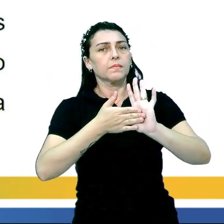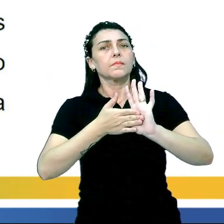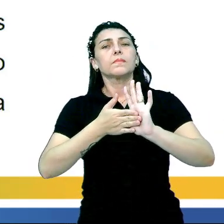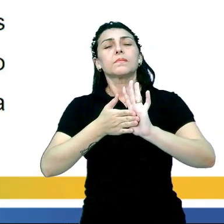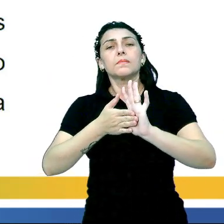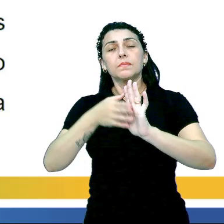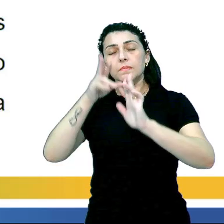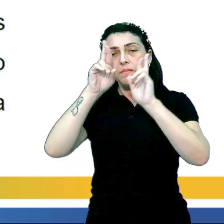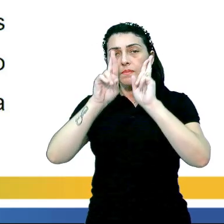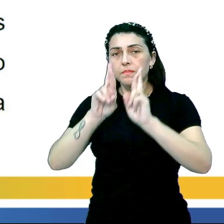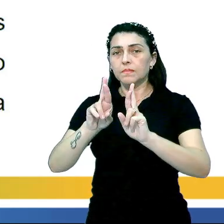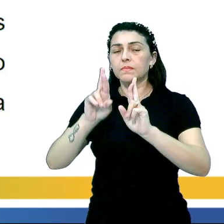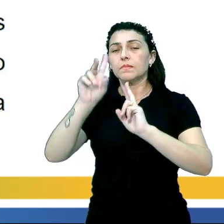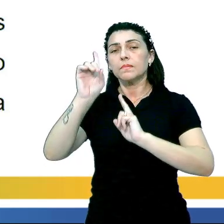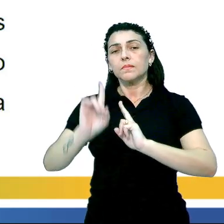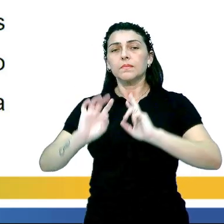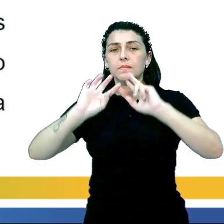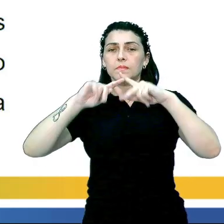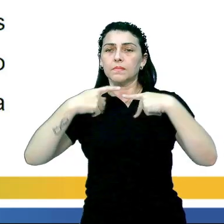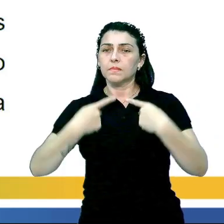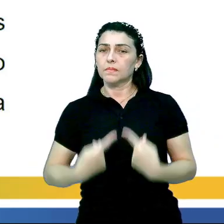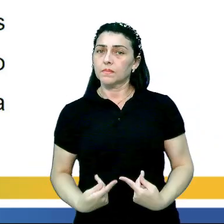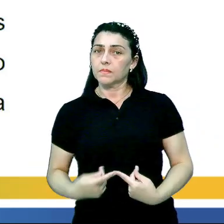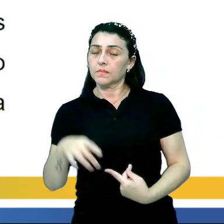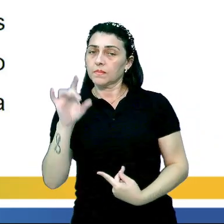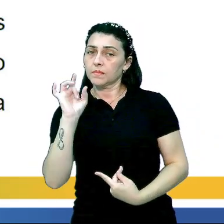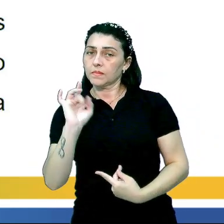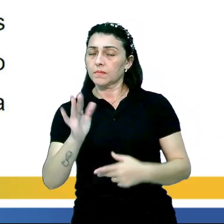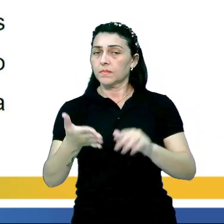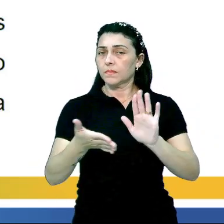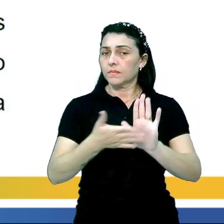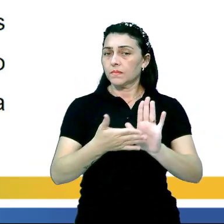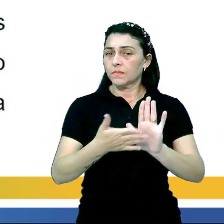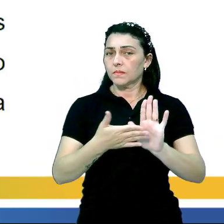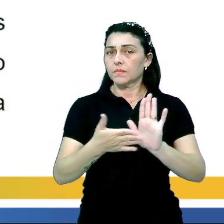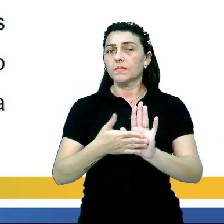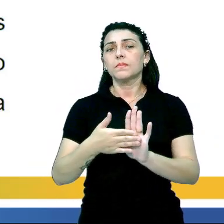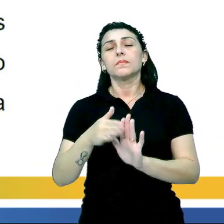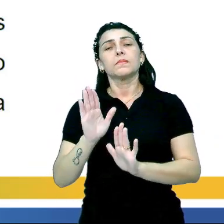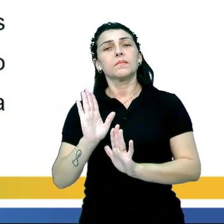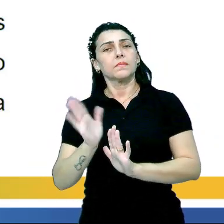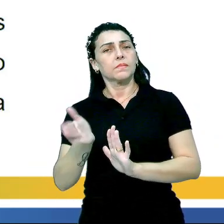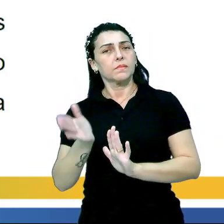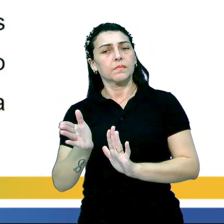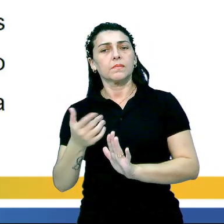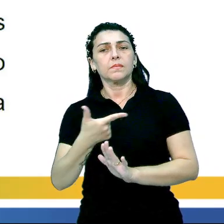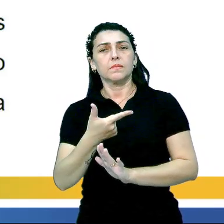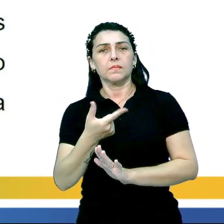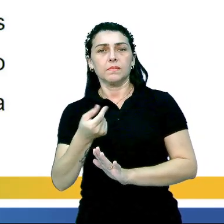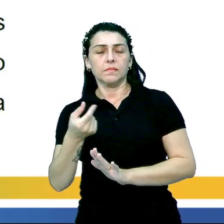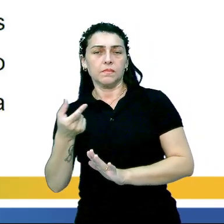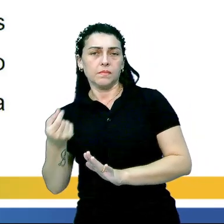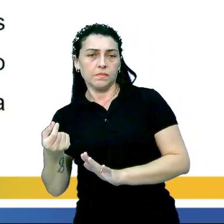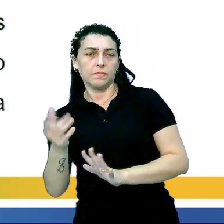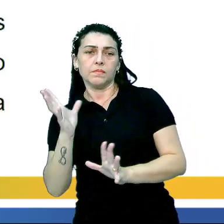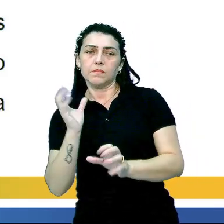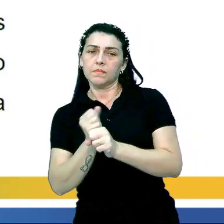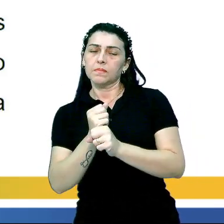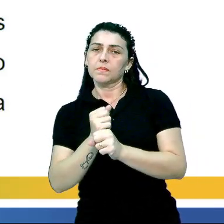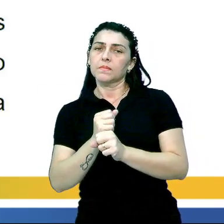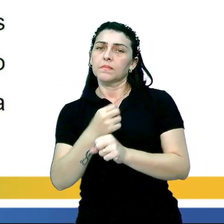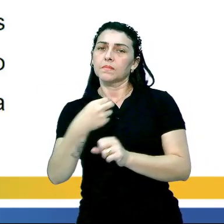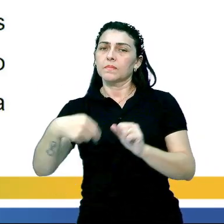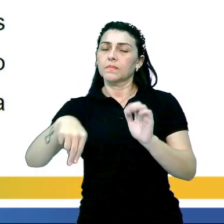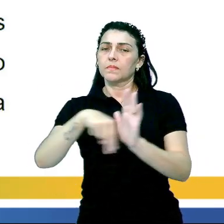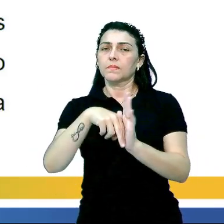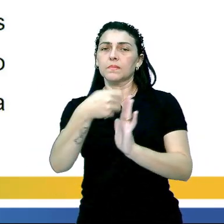que respeite os direitos humanos. Só a proposta de intervenção já vale os 200 pontos na nota